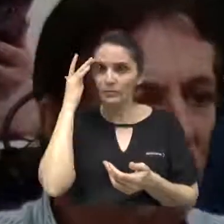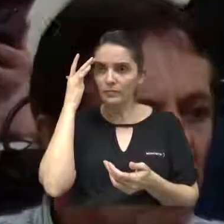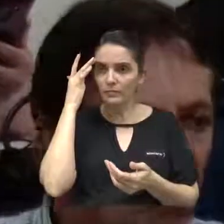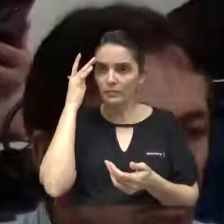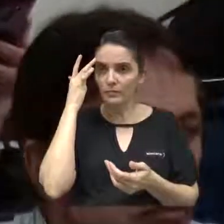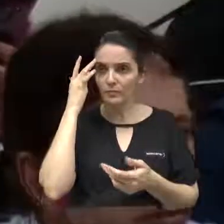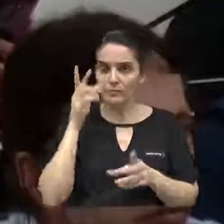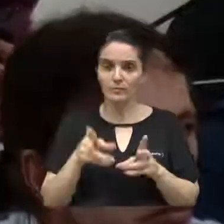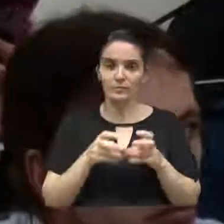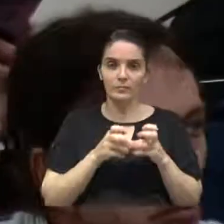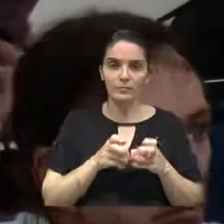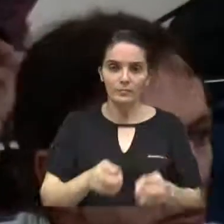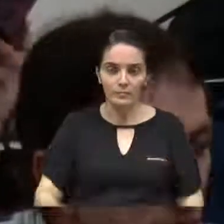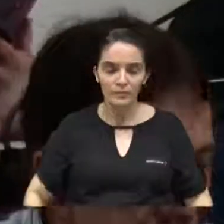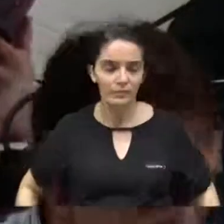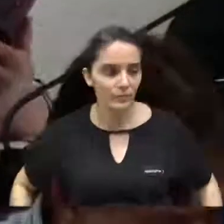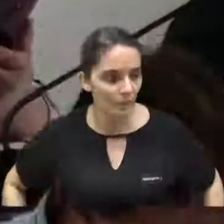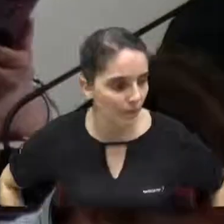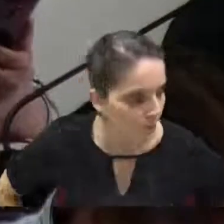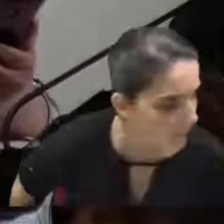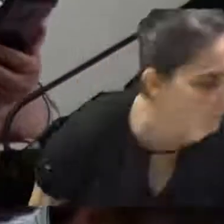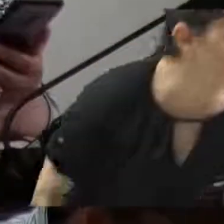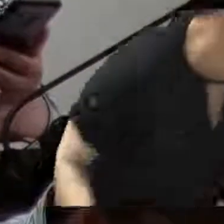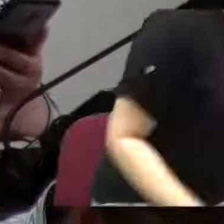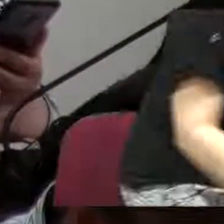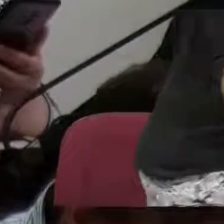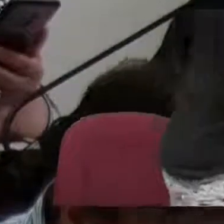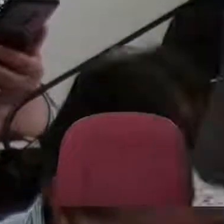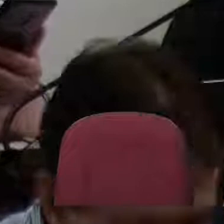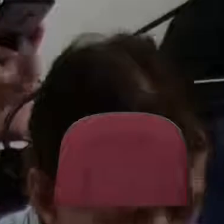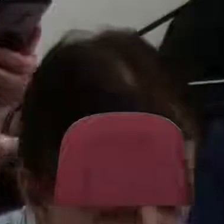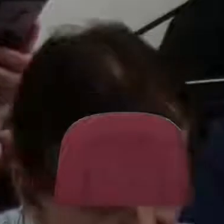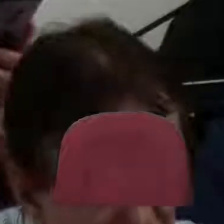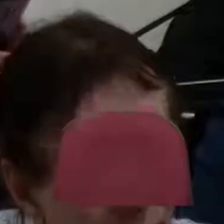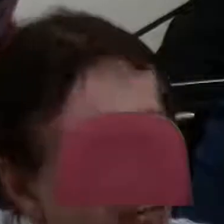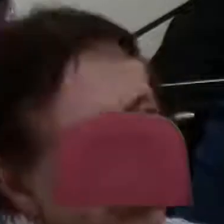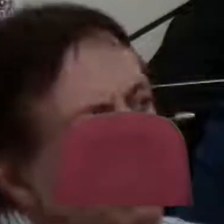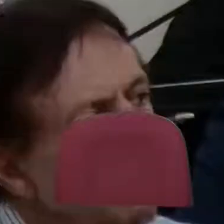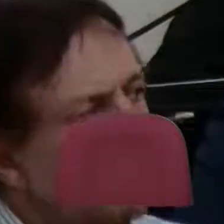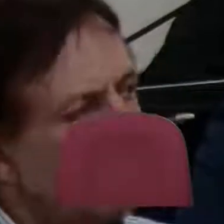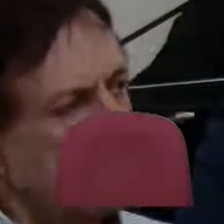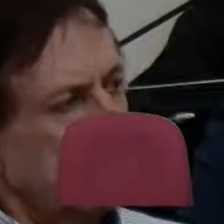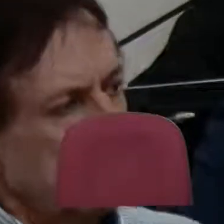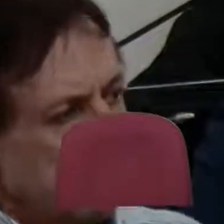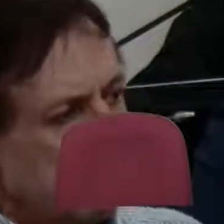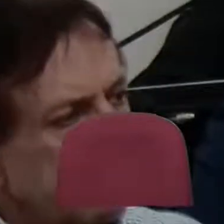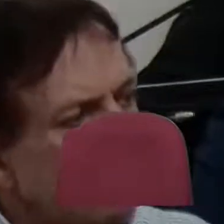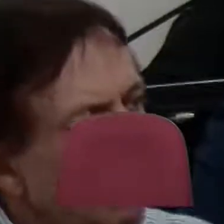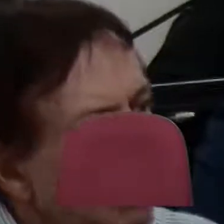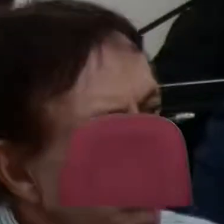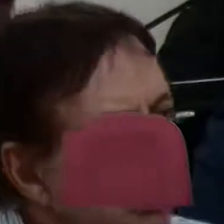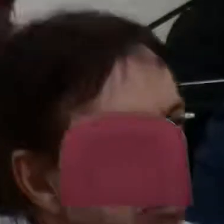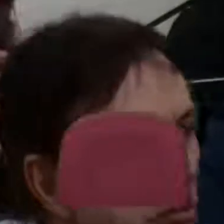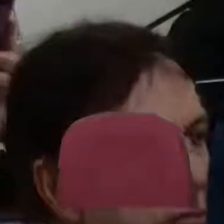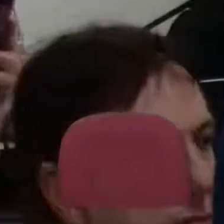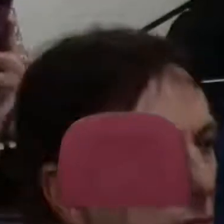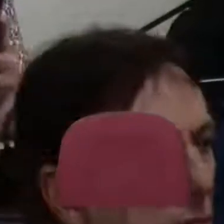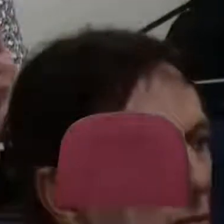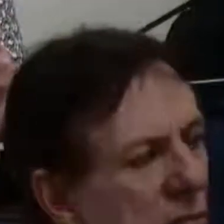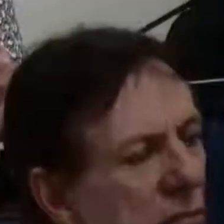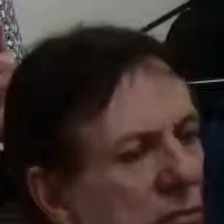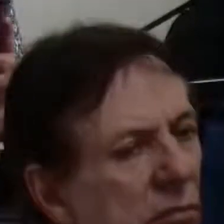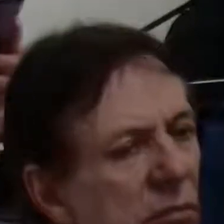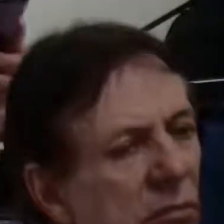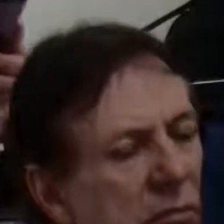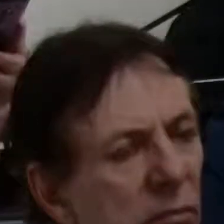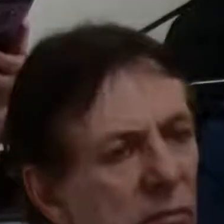então, ela se assusta. E aí o banco vem com aquela artimanha de que a pessoa pode pagar só o mínimo. E